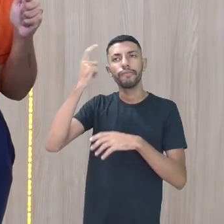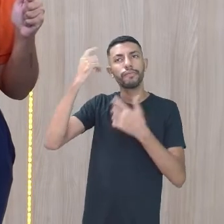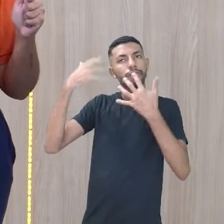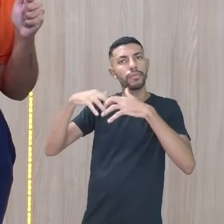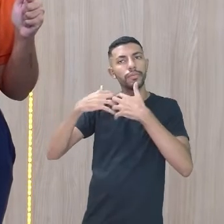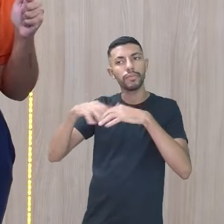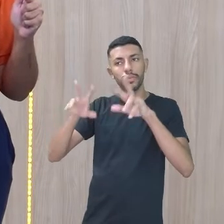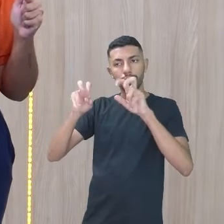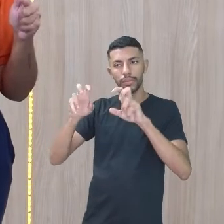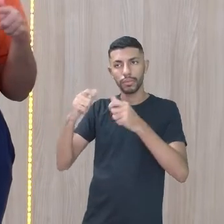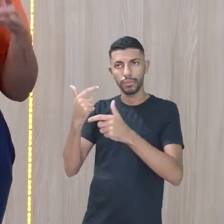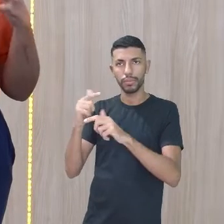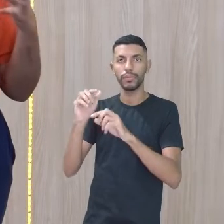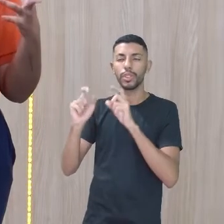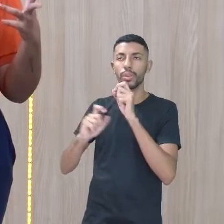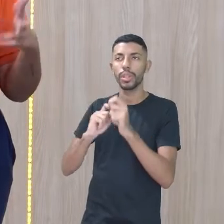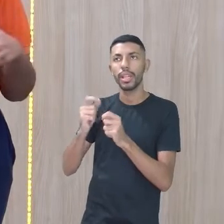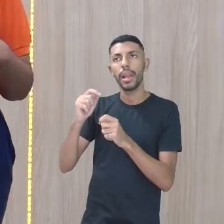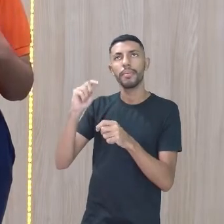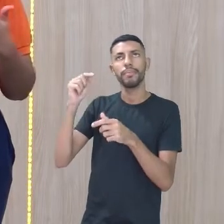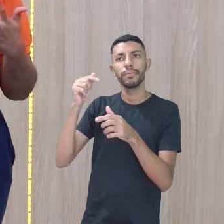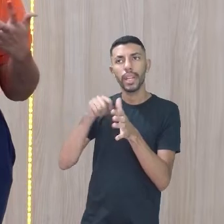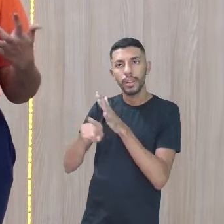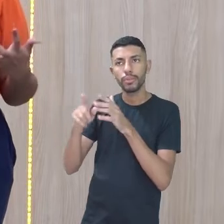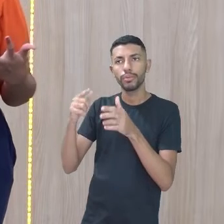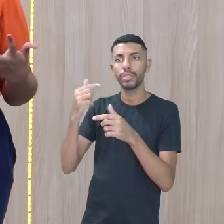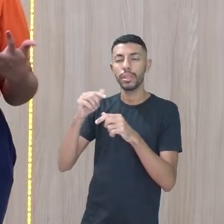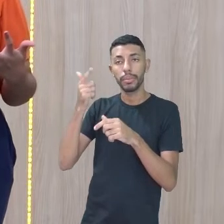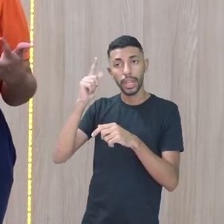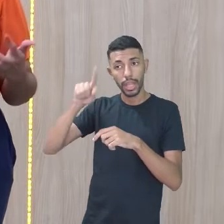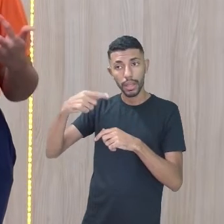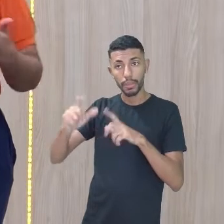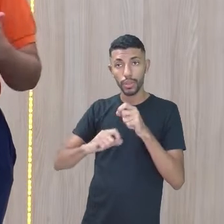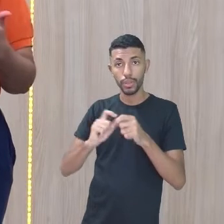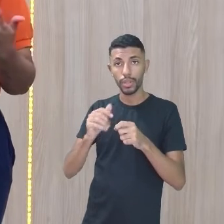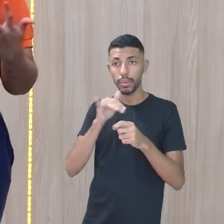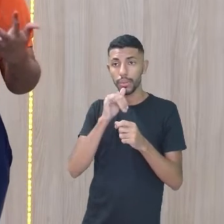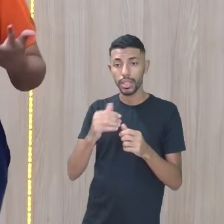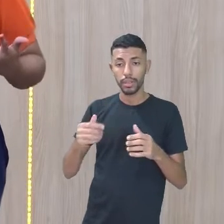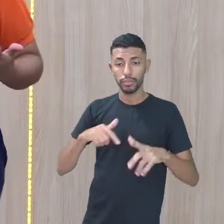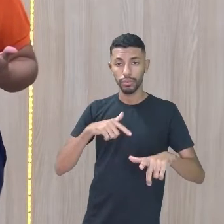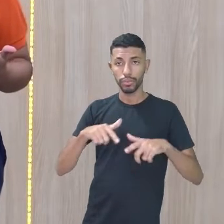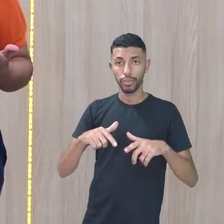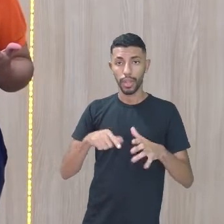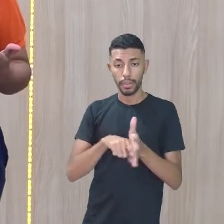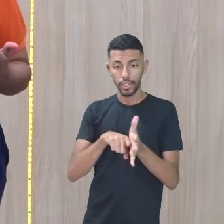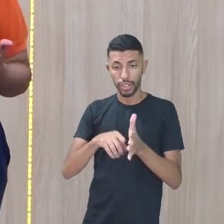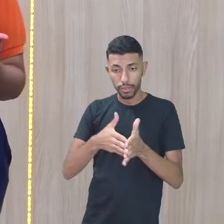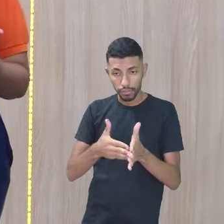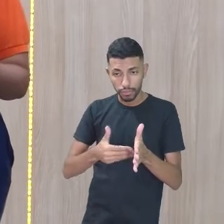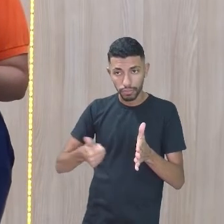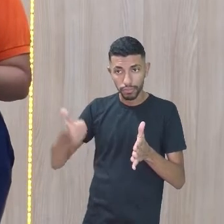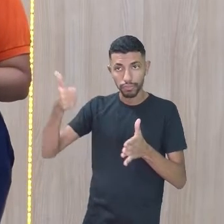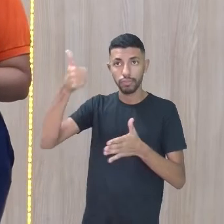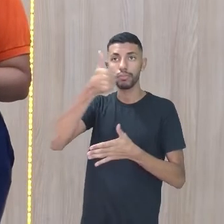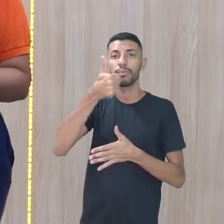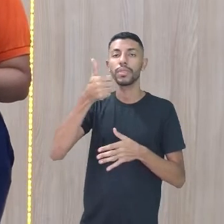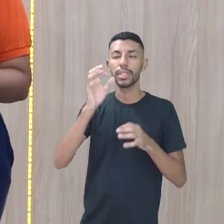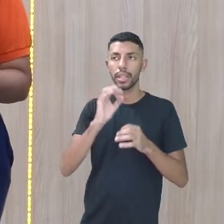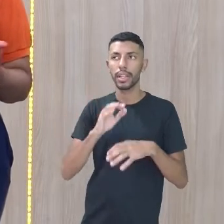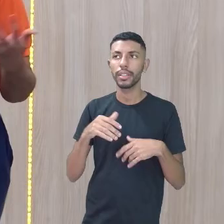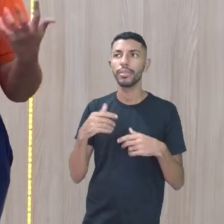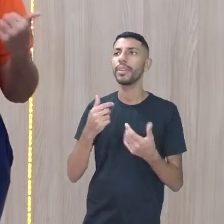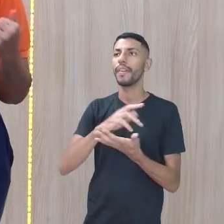sobre a problemática da pergunta depois para enriquecer o seu próprio trabalho. E muitos pesquisadores adoram quando isso acontece num